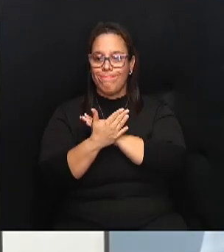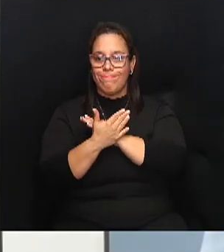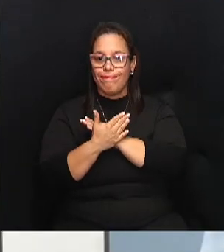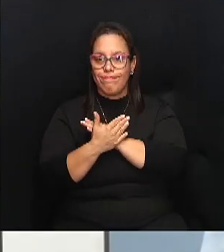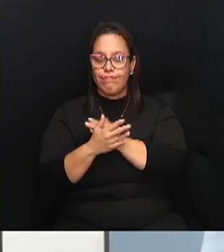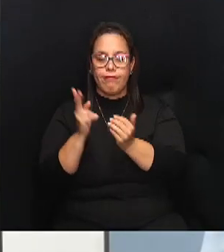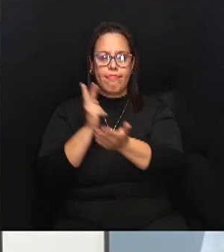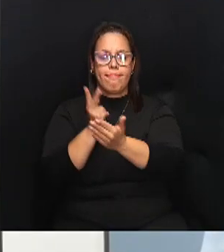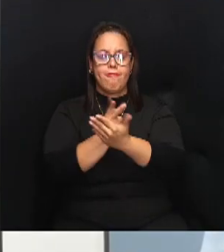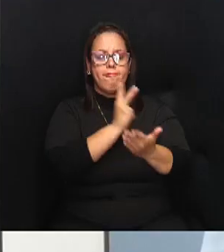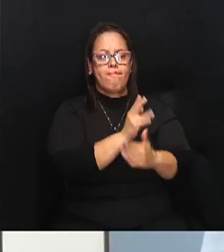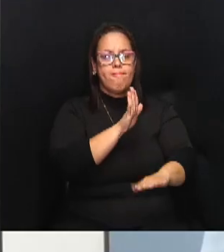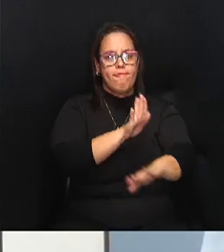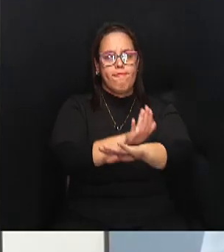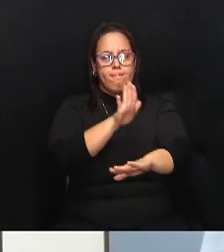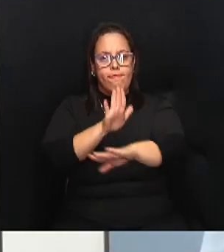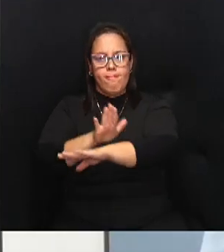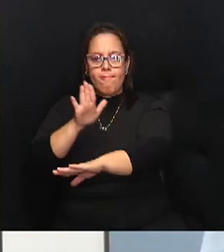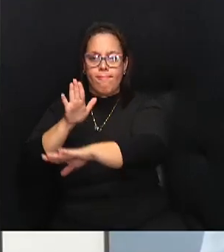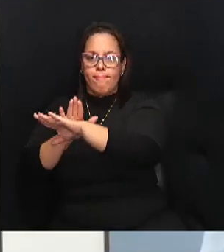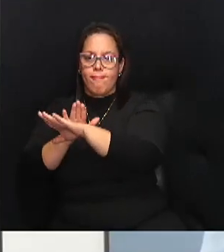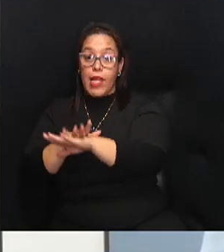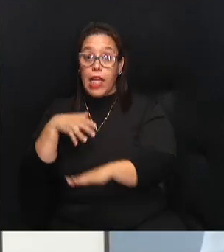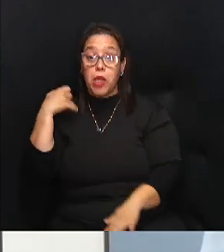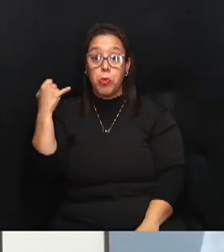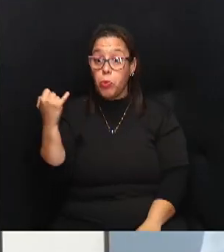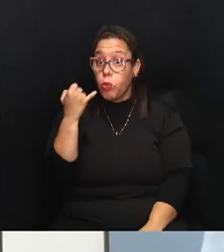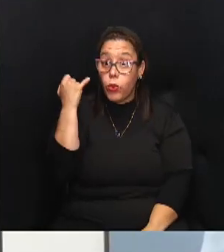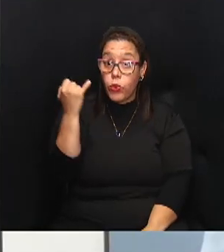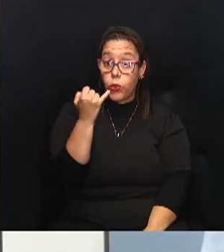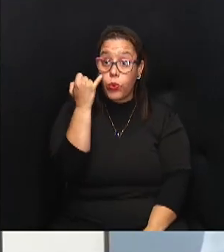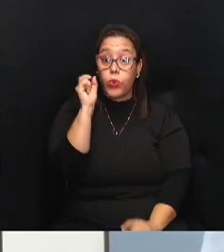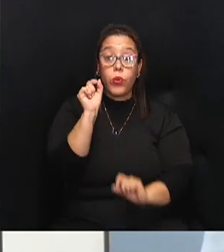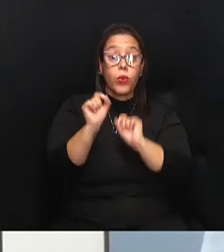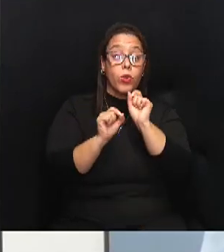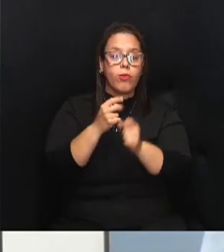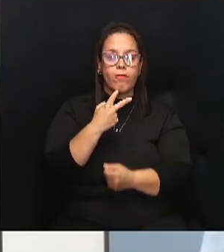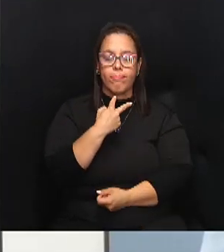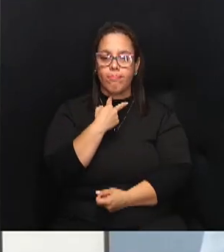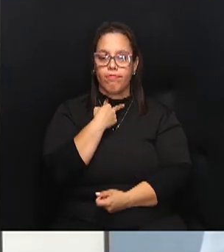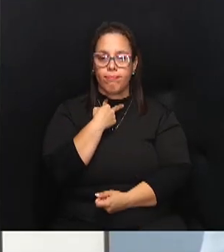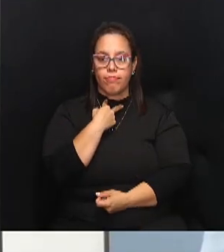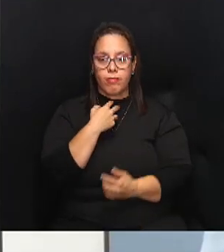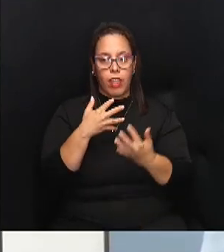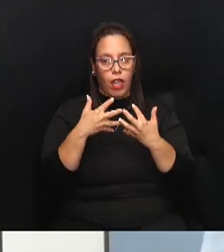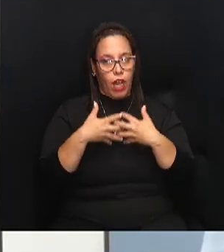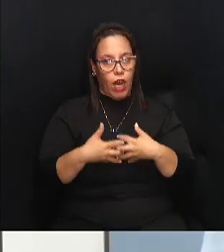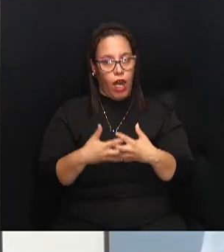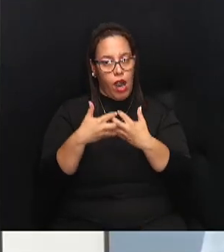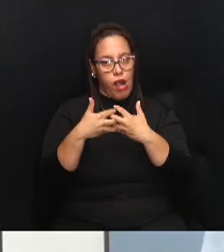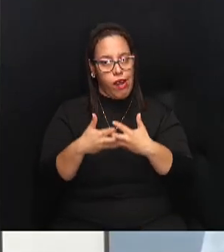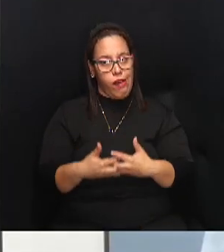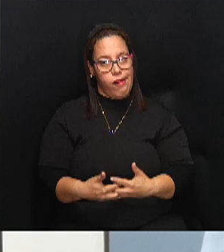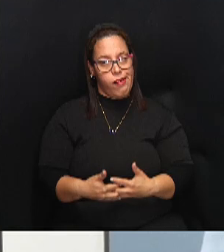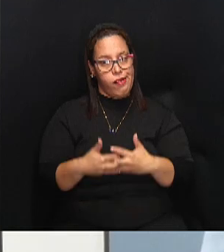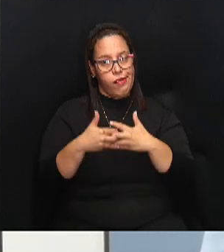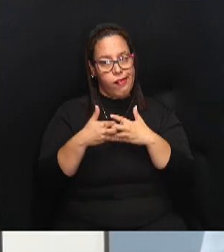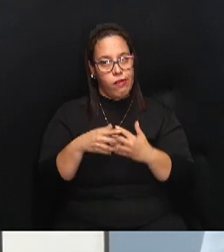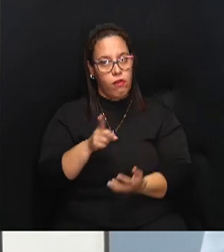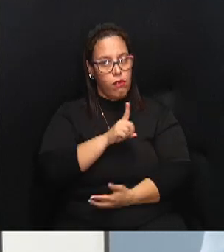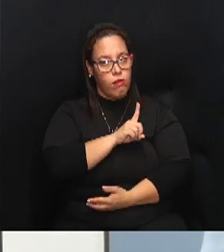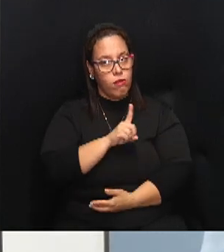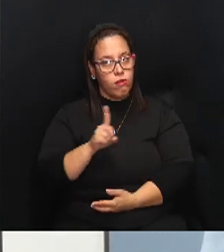sempre ajudando, né? Então é importantíssimo. O que nós não podemos confundir, né, é